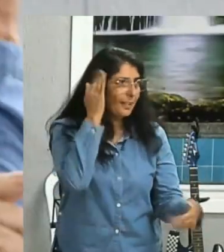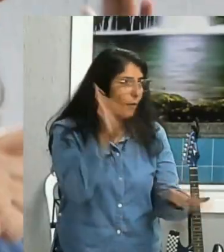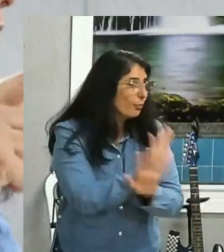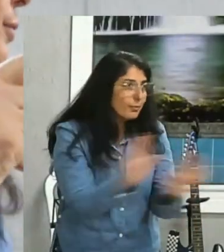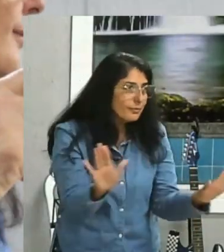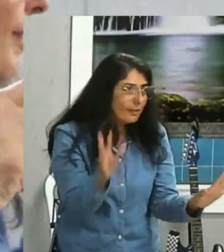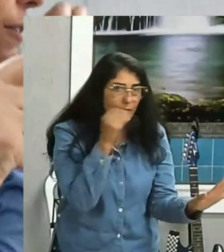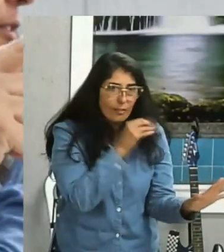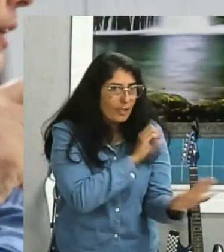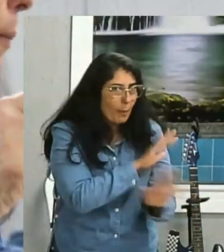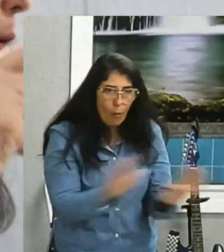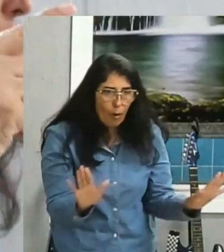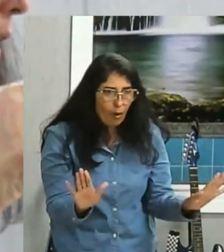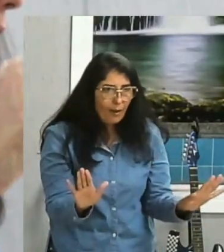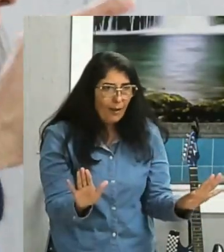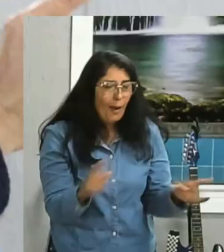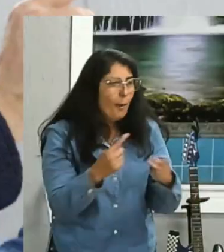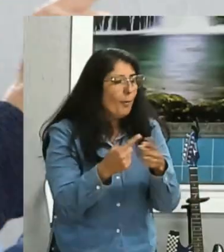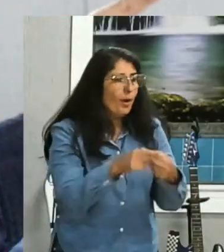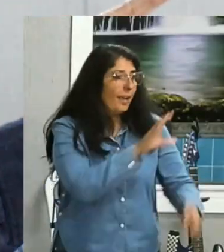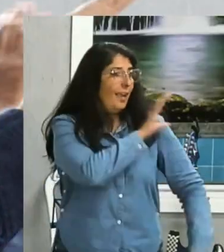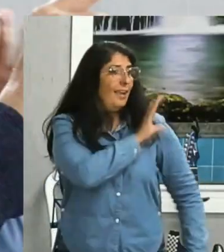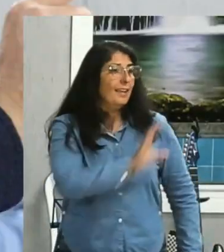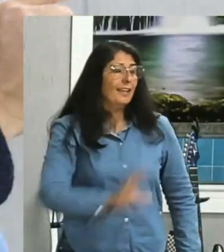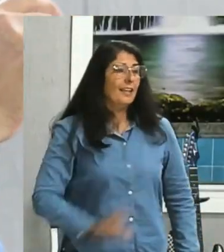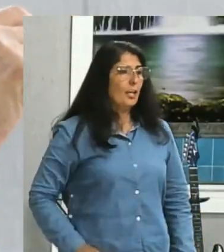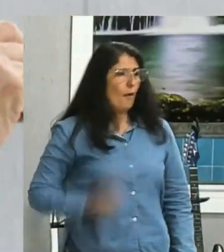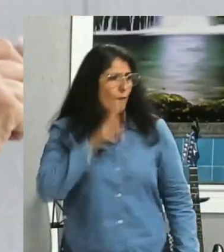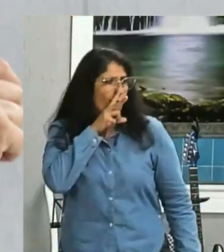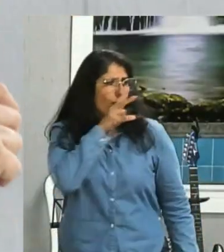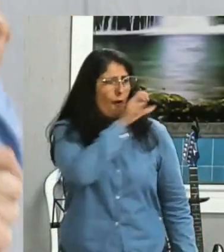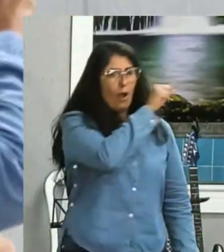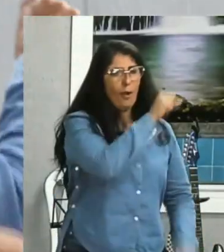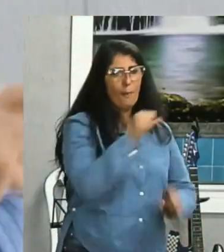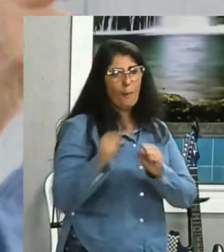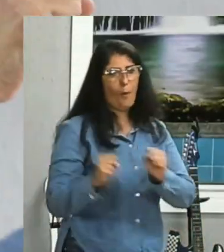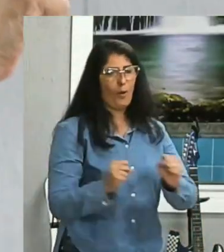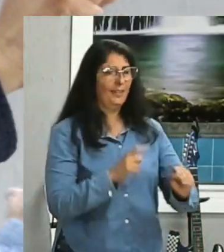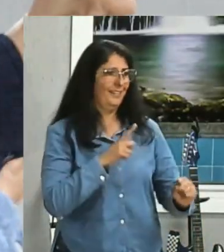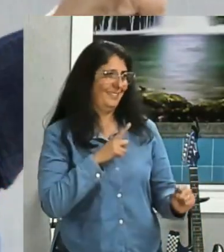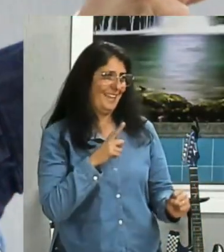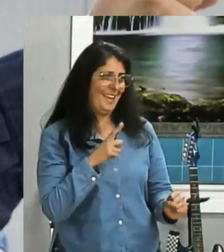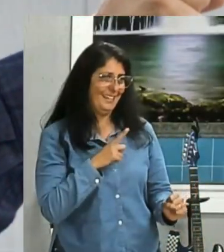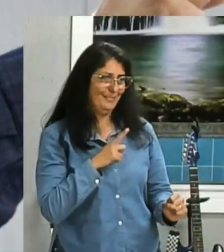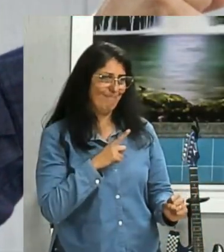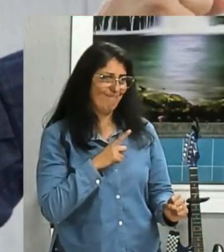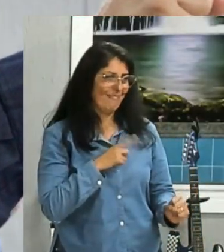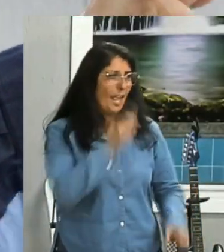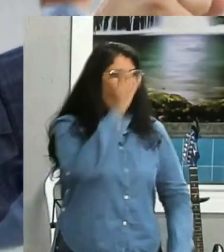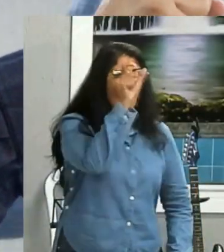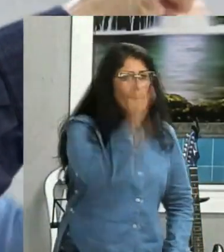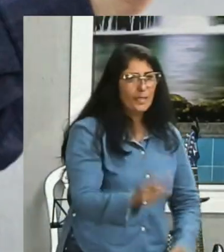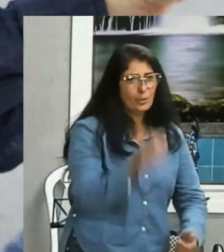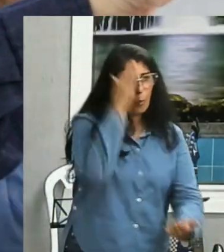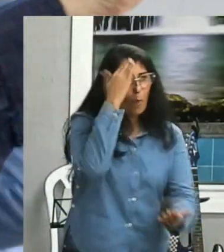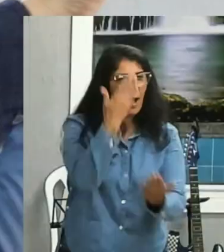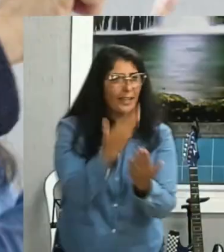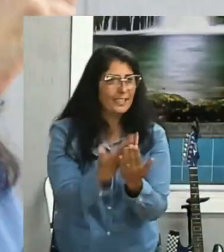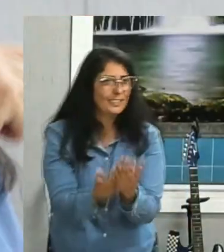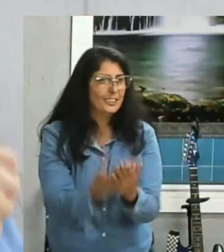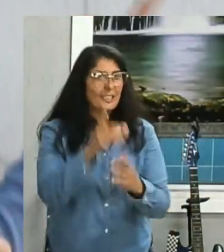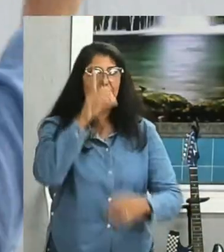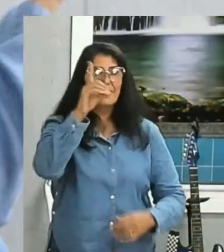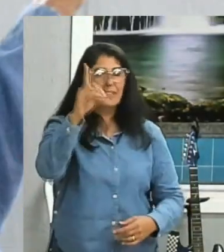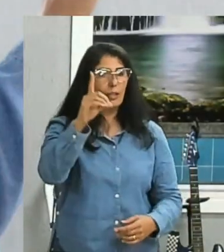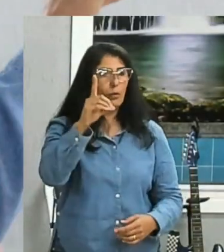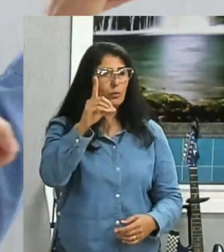O instrumento do juízo de Deus vai ser a sua palavra. Quem crer na palavra de Deus é